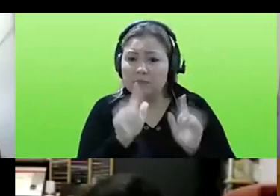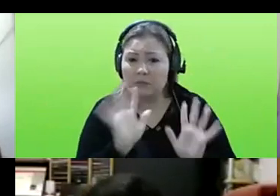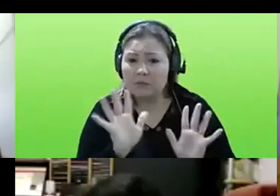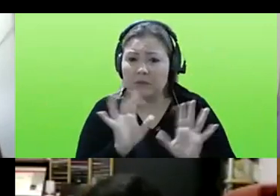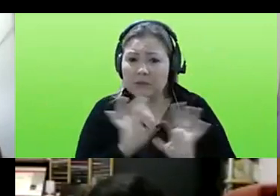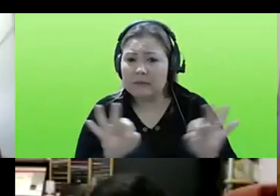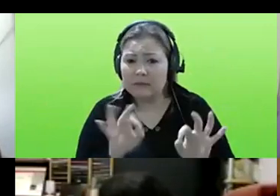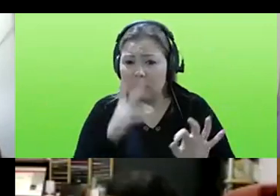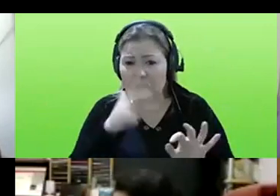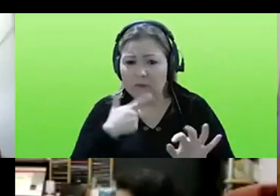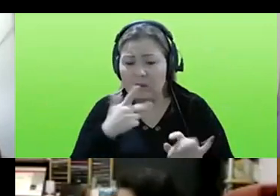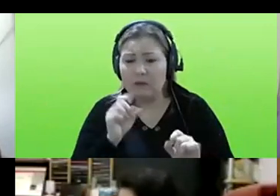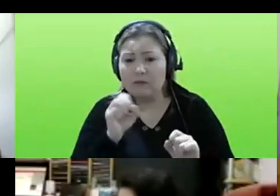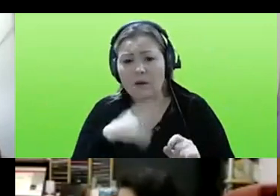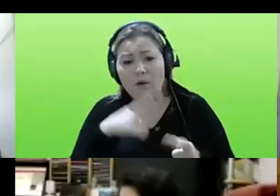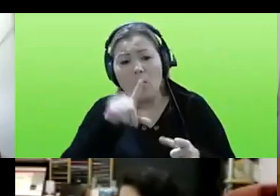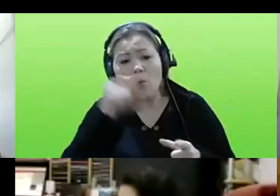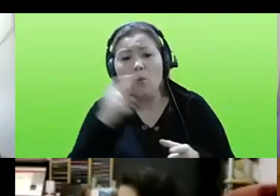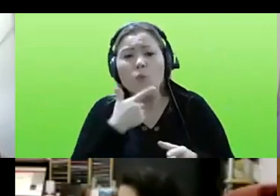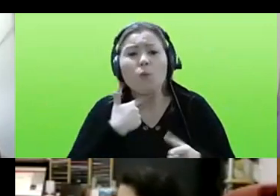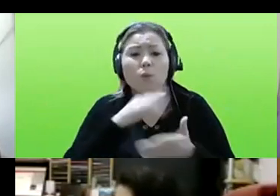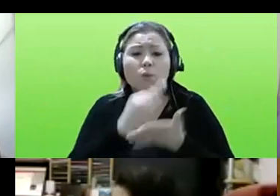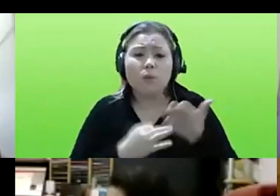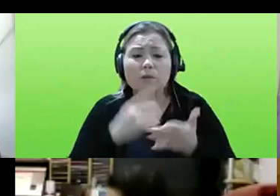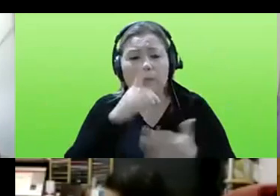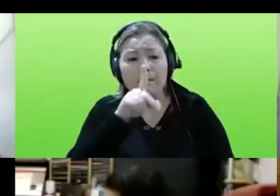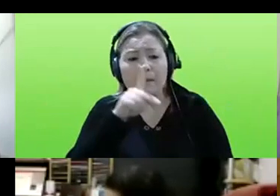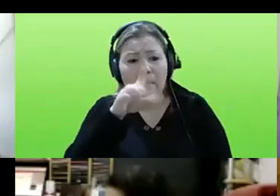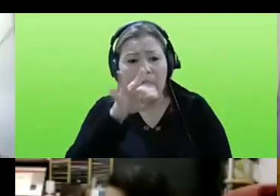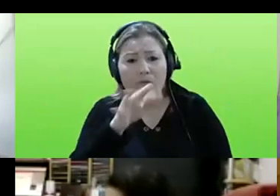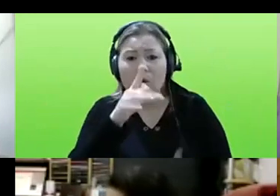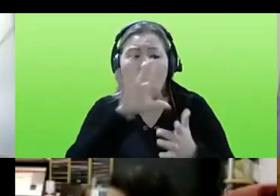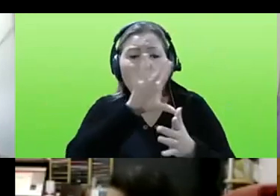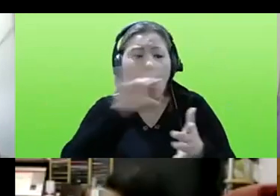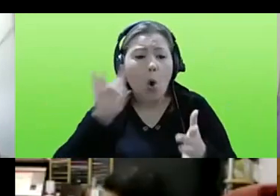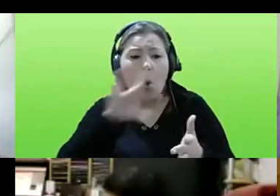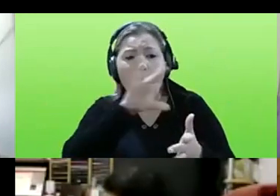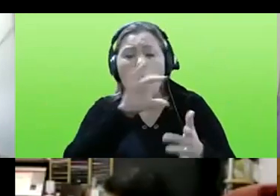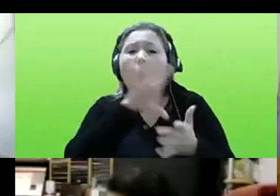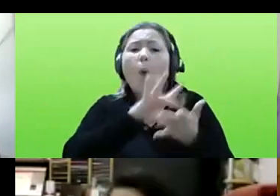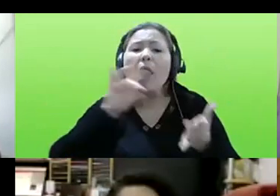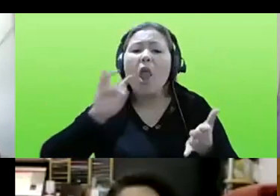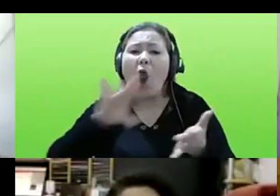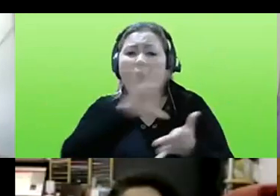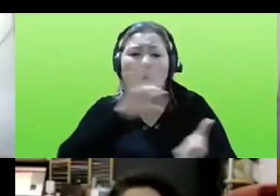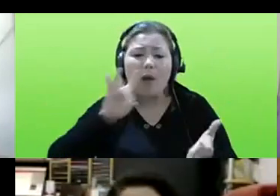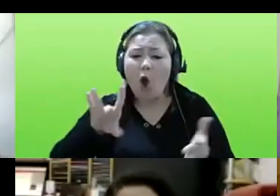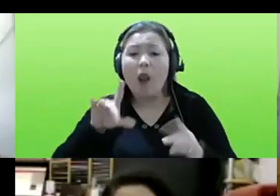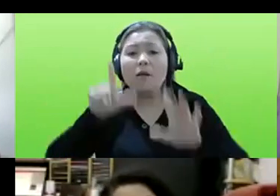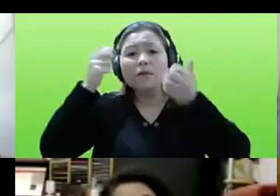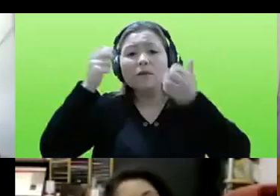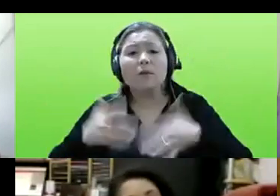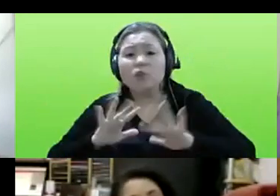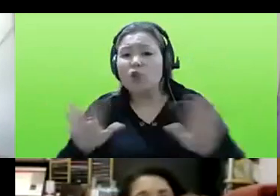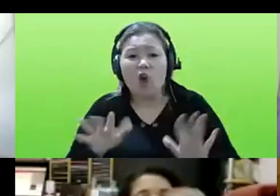estou falando, você pega o texto lá, está em PDF, você copia e cola algumas passagens e diz como é que você entendeu essas